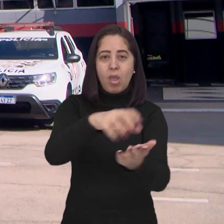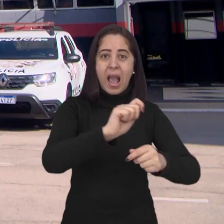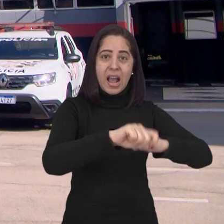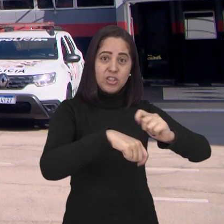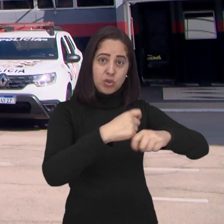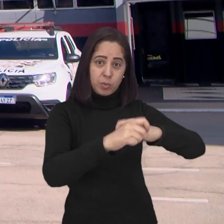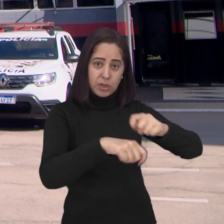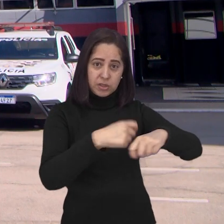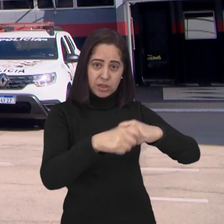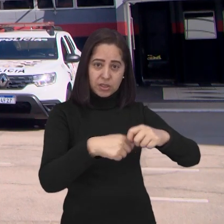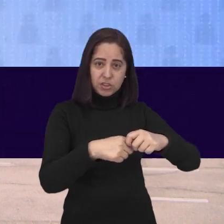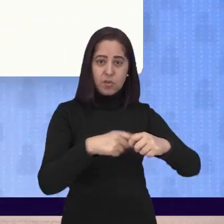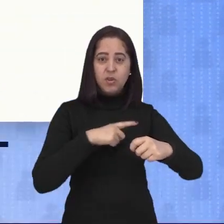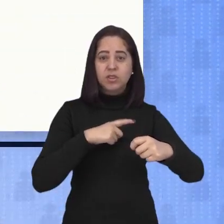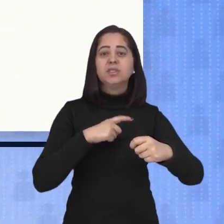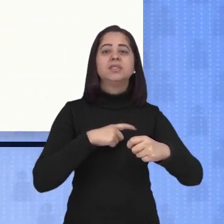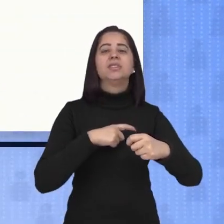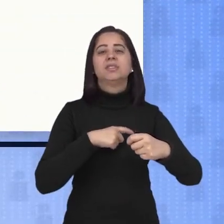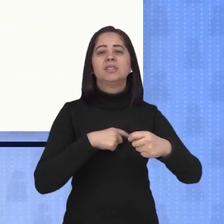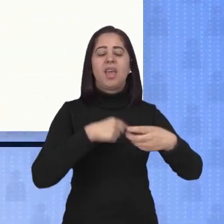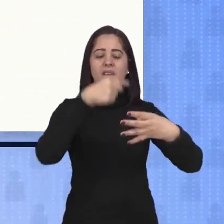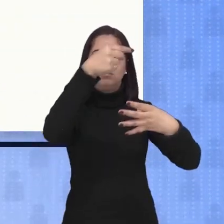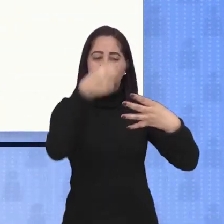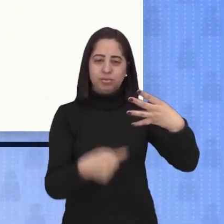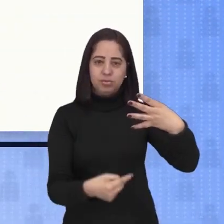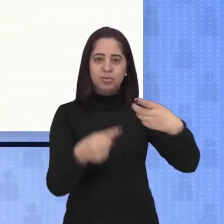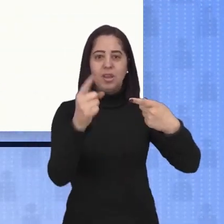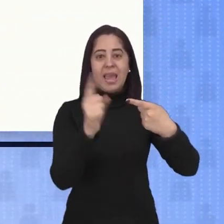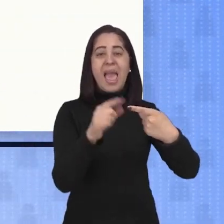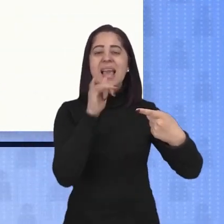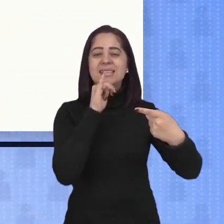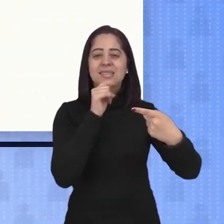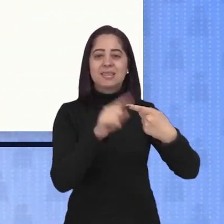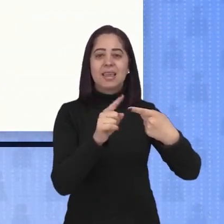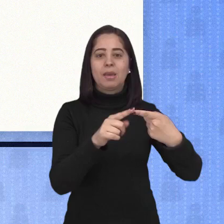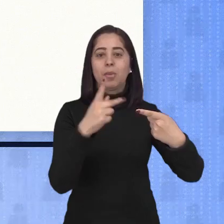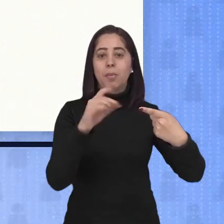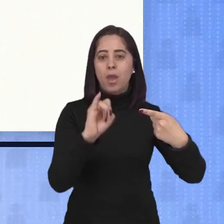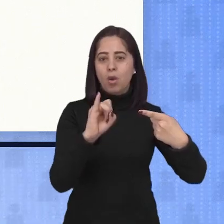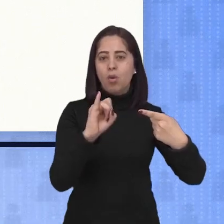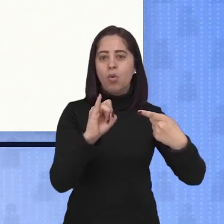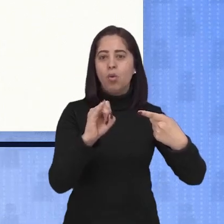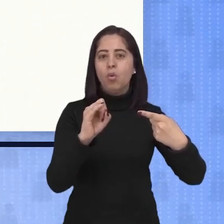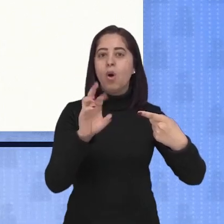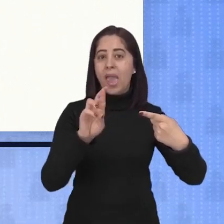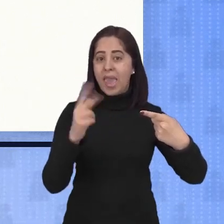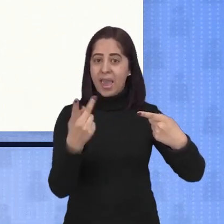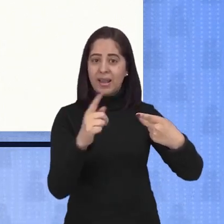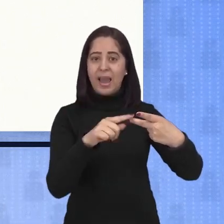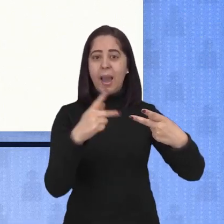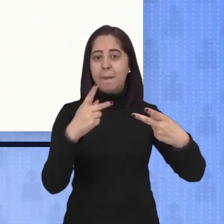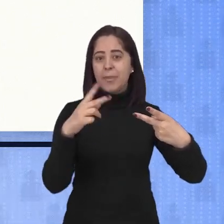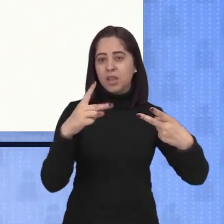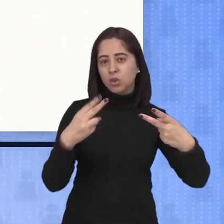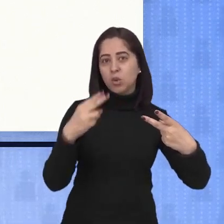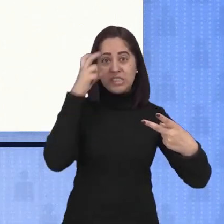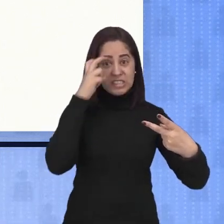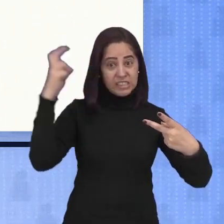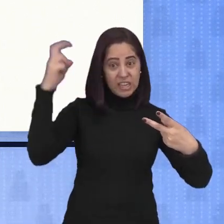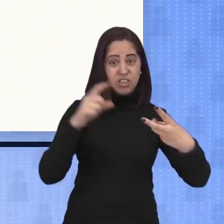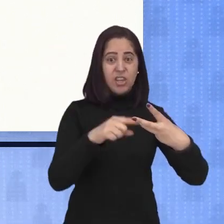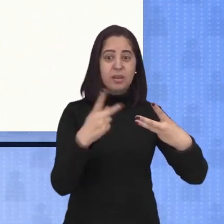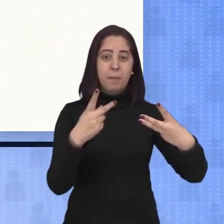setores administrativos. Eles são divididos por nomenclaturas. Por exemplo, P1 é o RH,